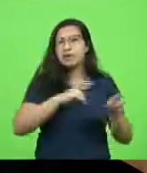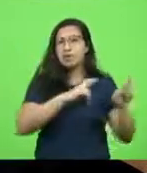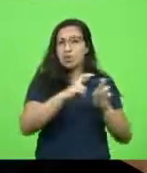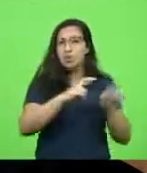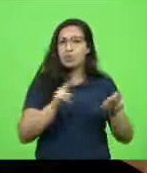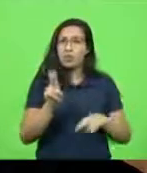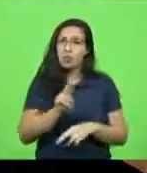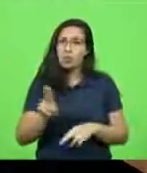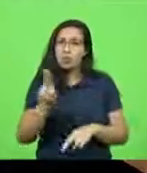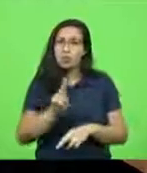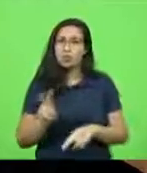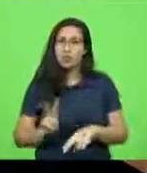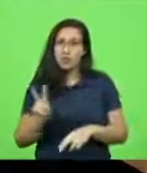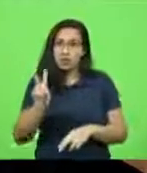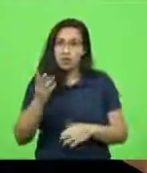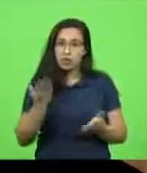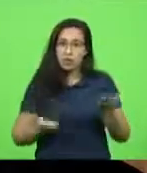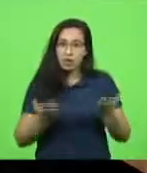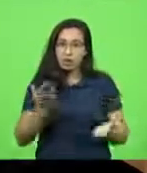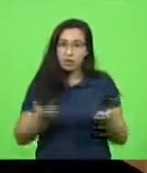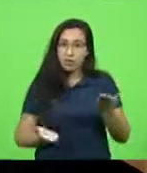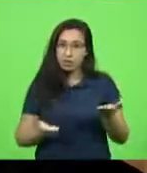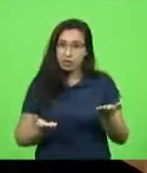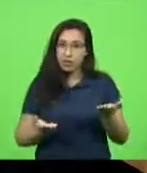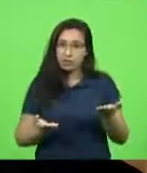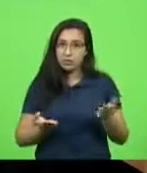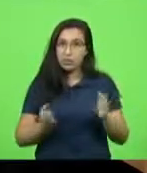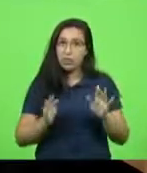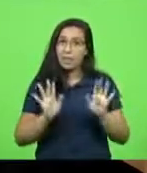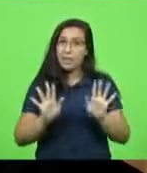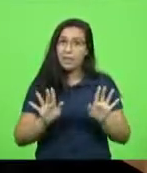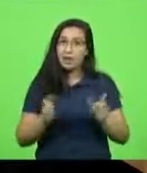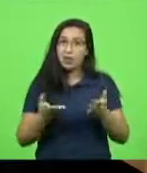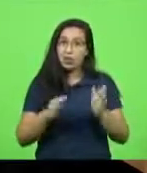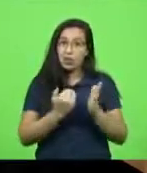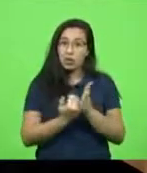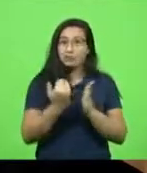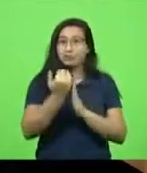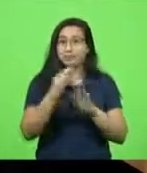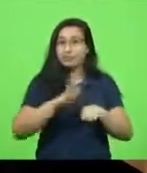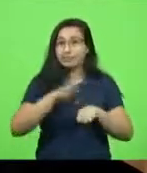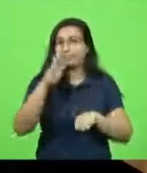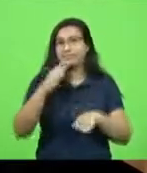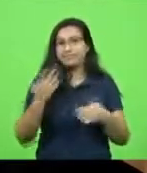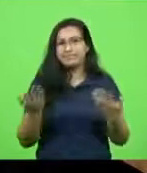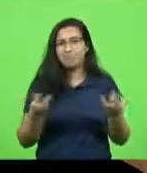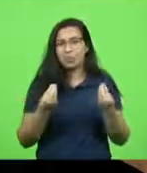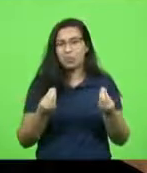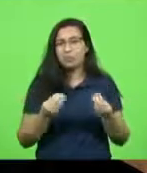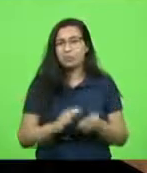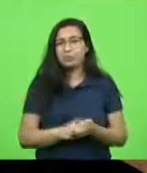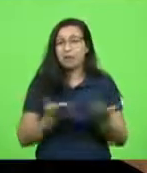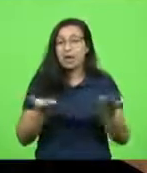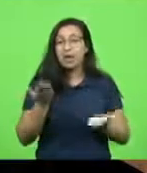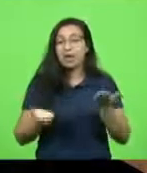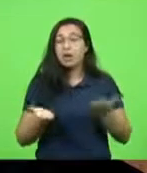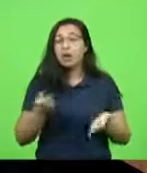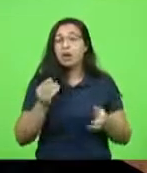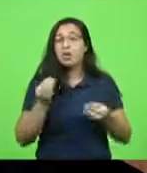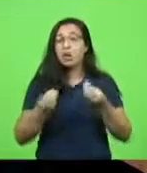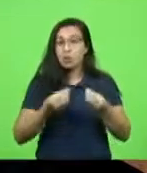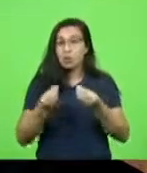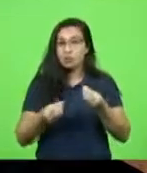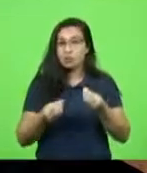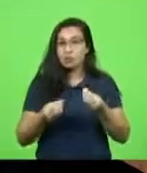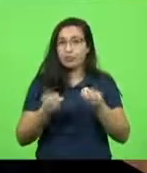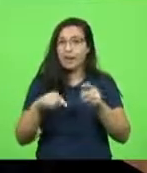valores equilibrados com valores Absurdos o valor equilibrado de um pedágio o